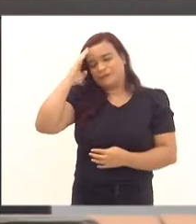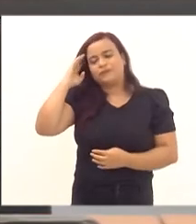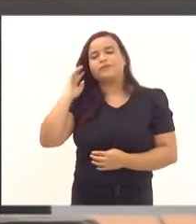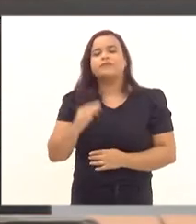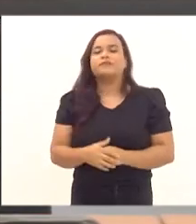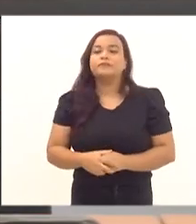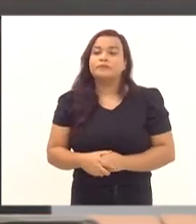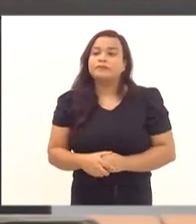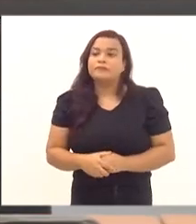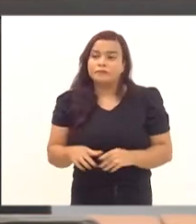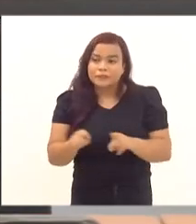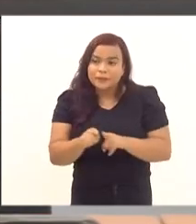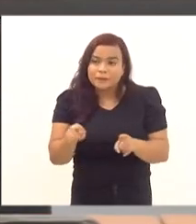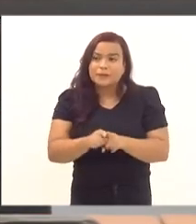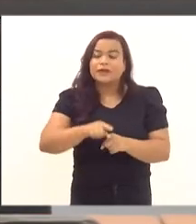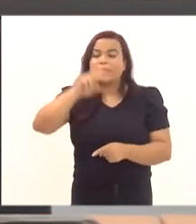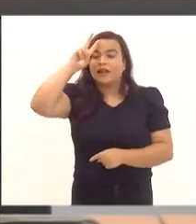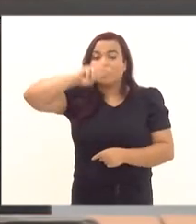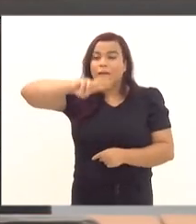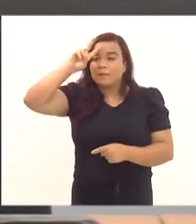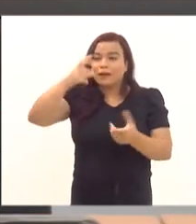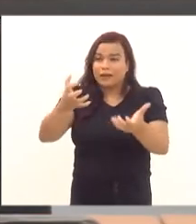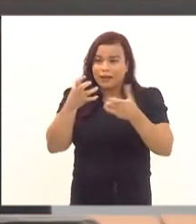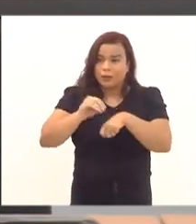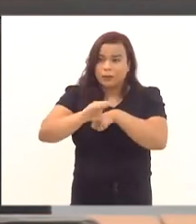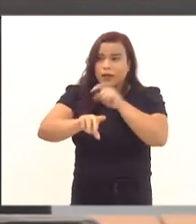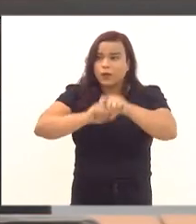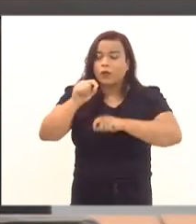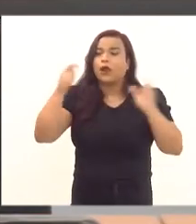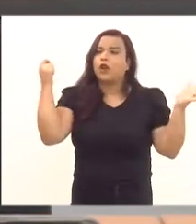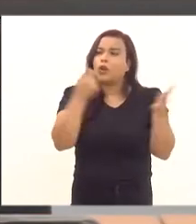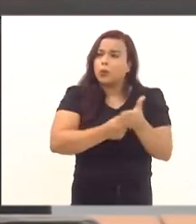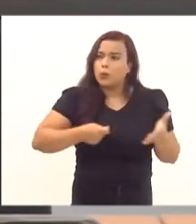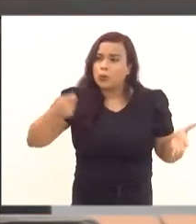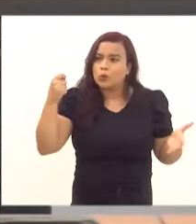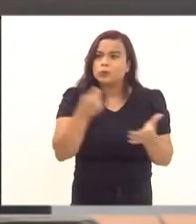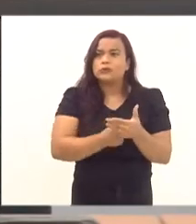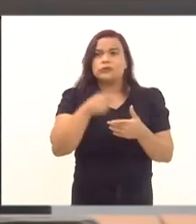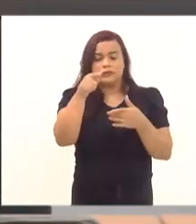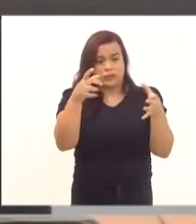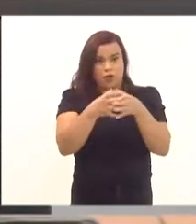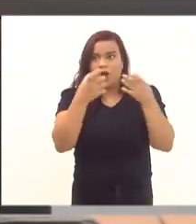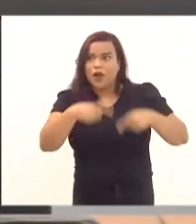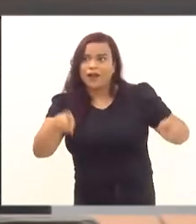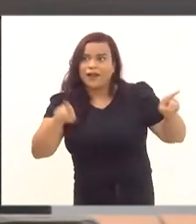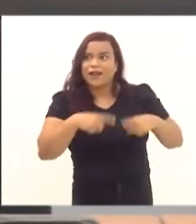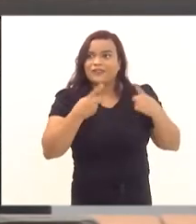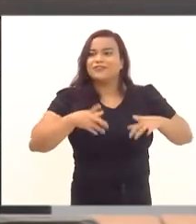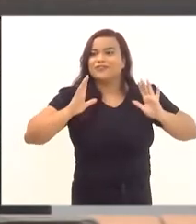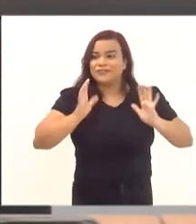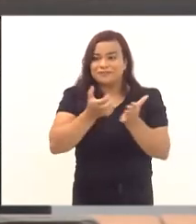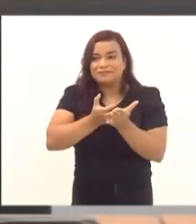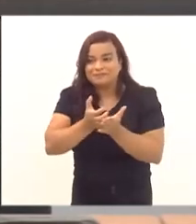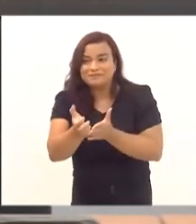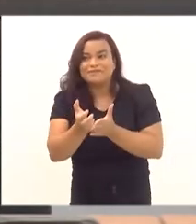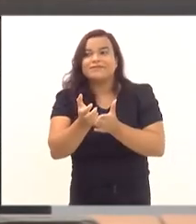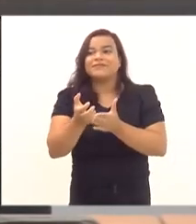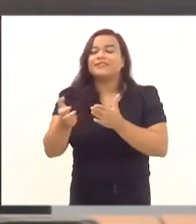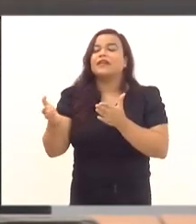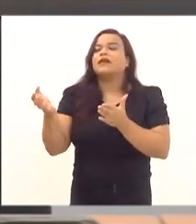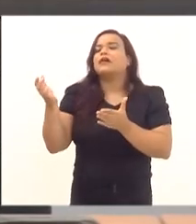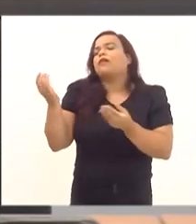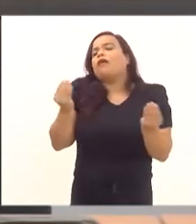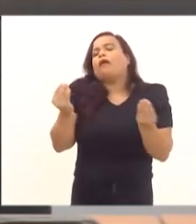lembrar também a luta é dessa orquestra já que uma festa Sinfônica Nacional da UFF no